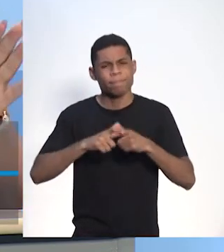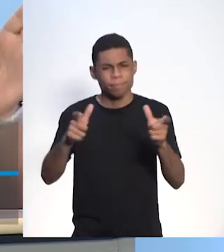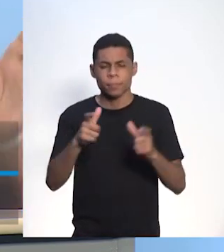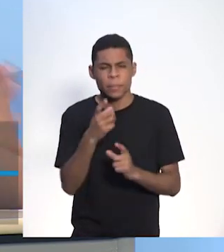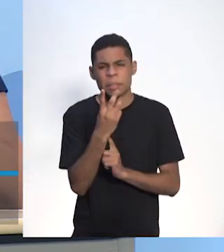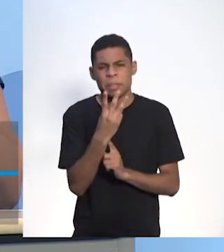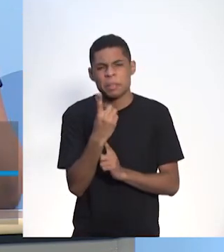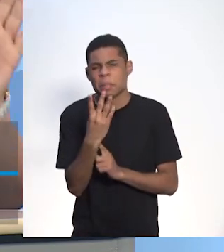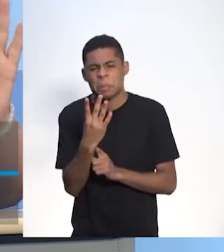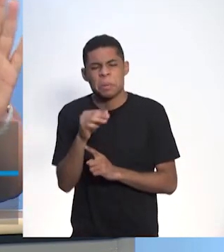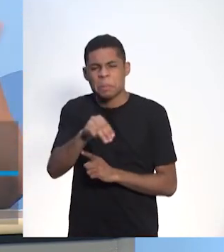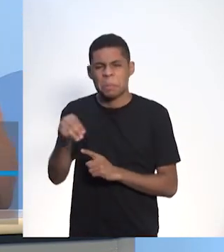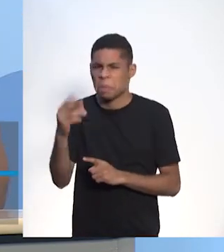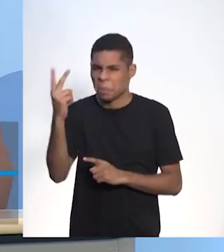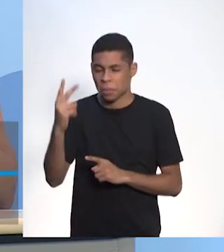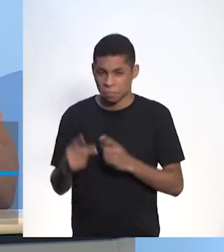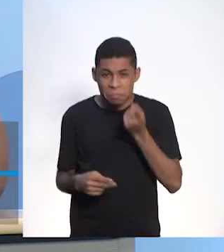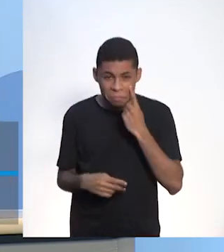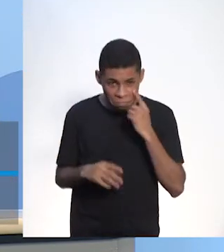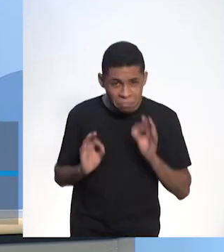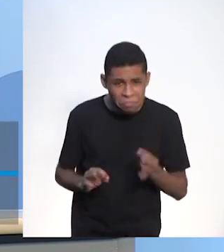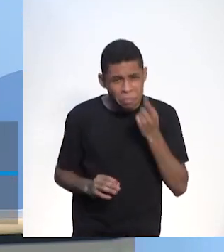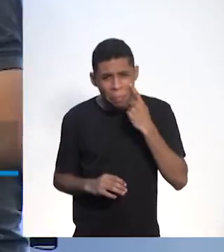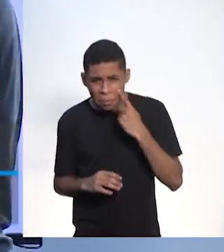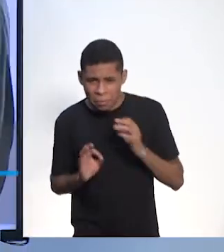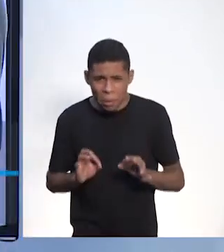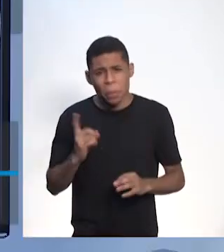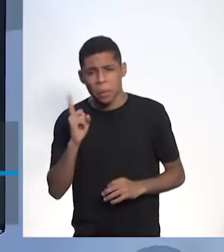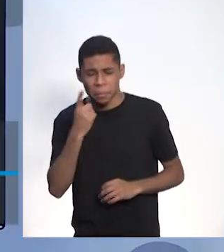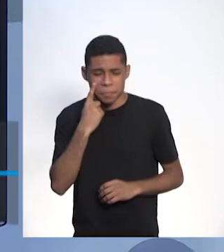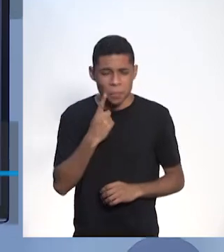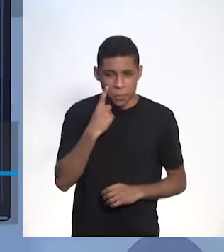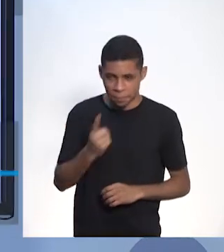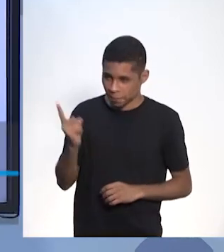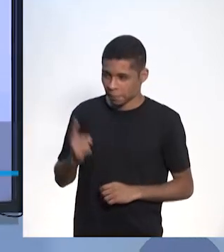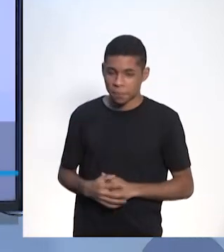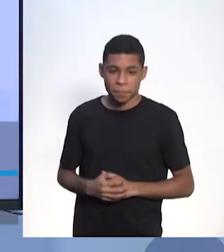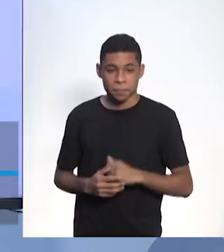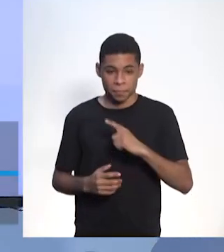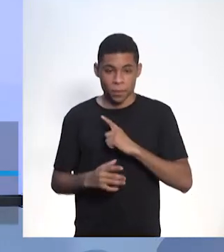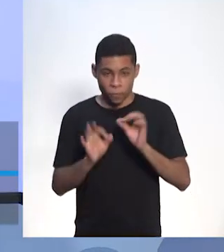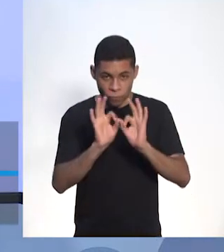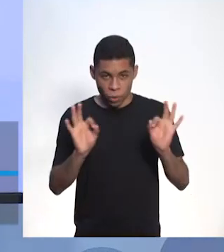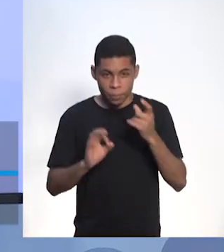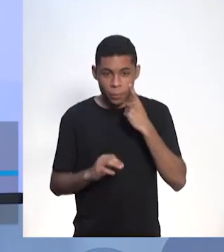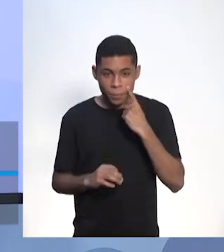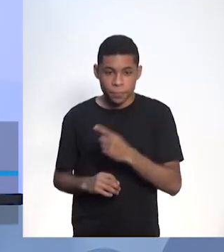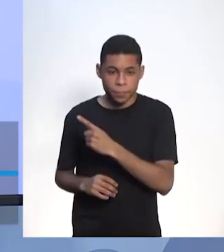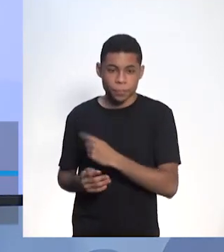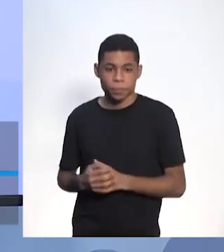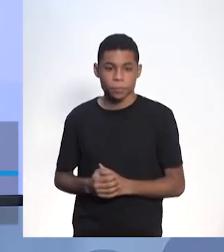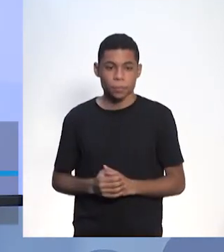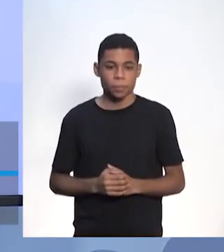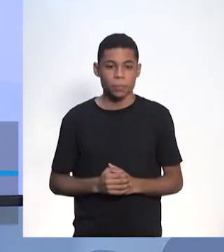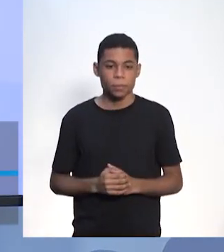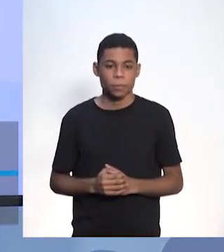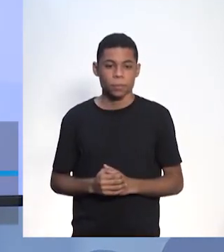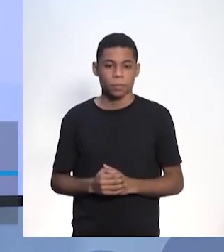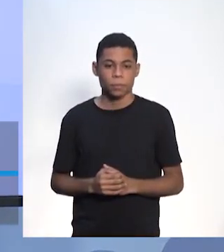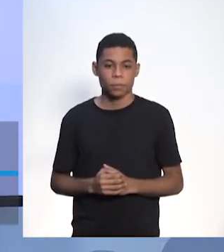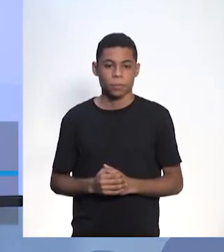314 milímetros quadrados. Vamos conferir? Vamos. Então vamos lá, gente. Ó, nós temos aí a fórmula da área, né? Que é dada